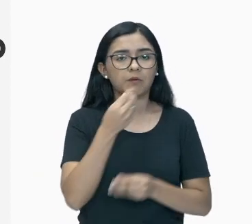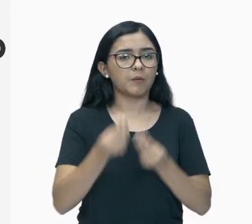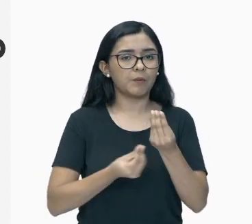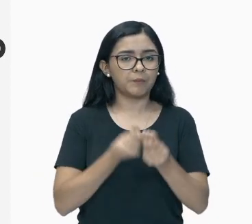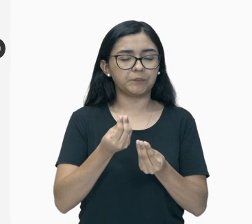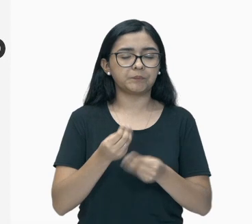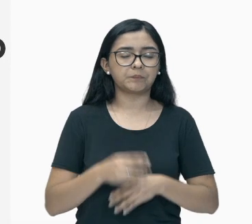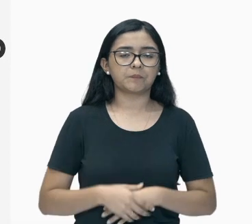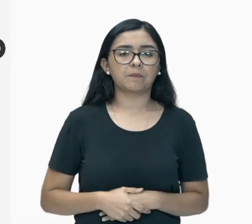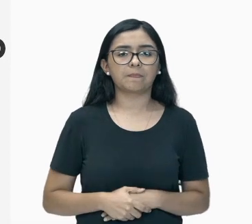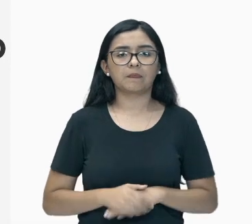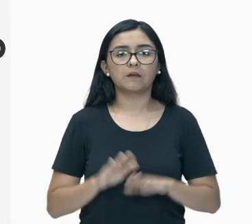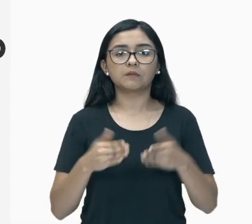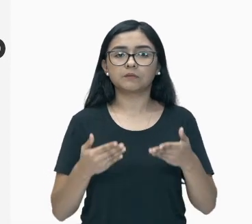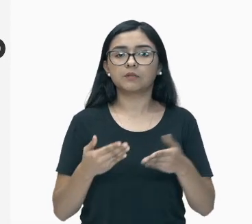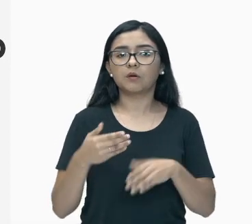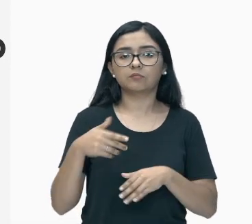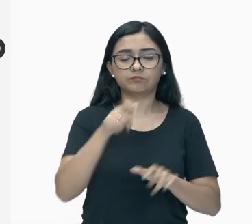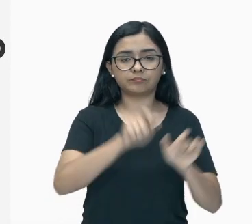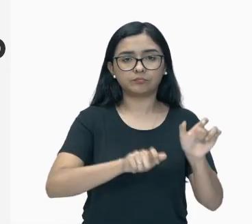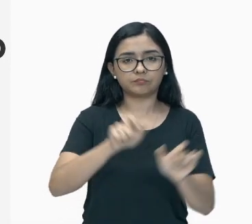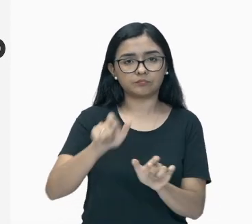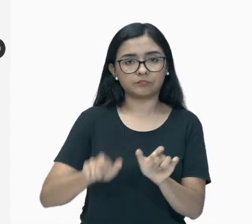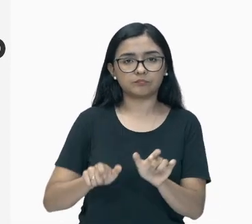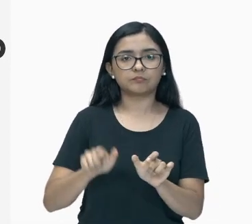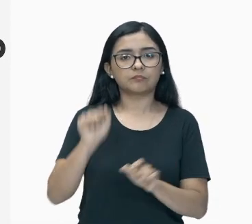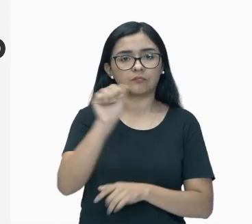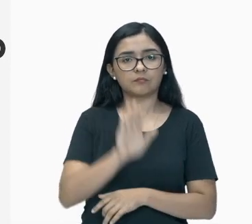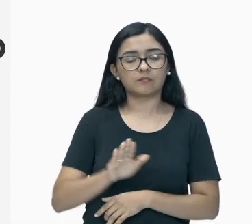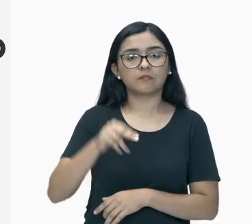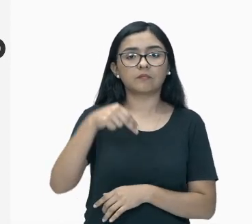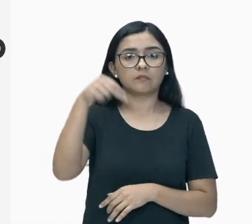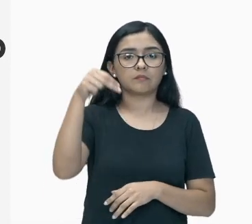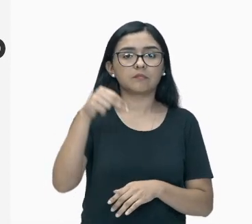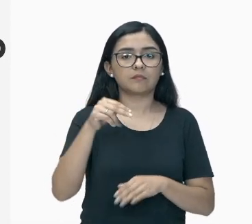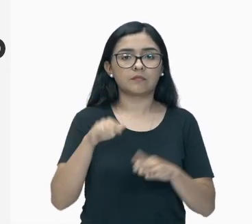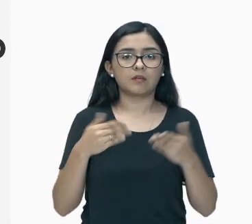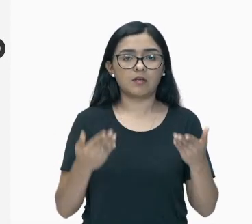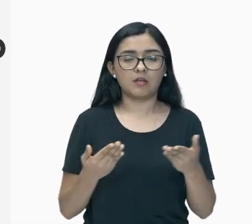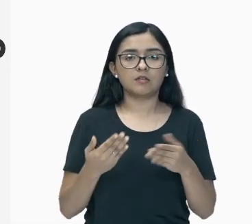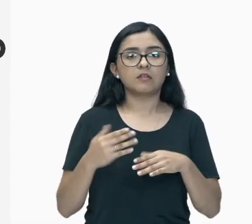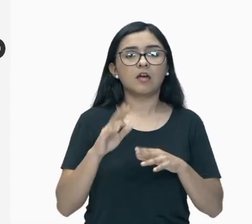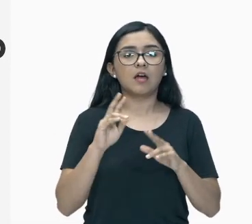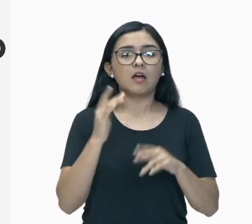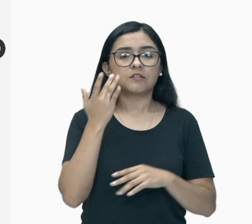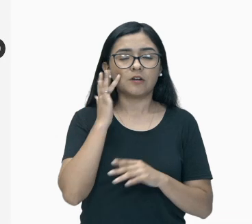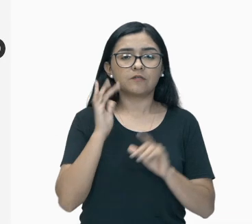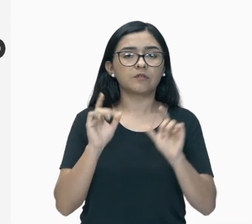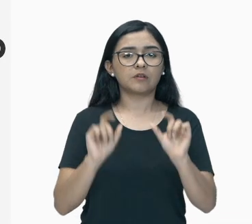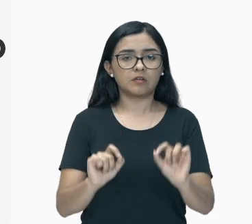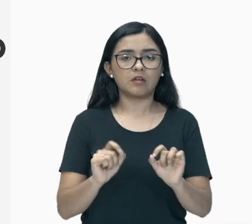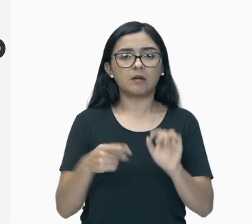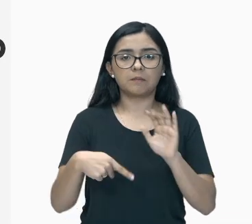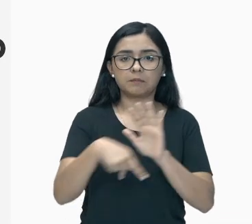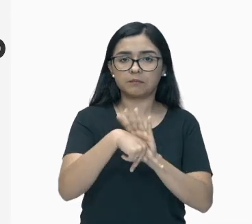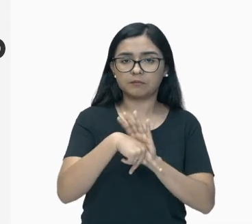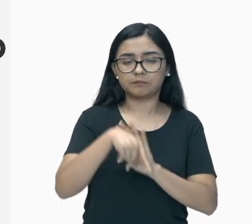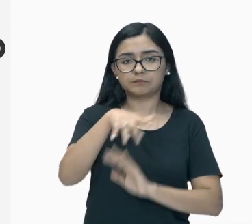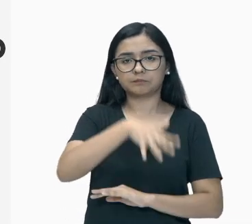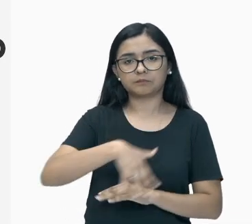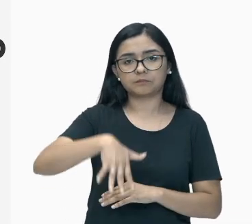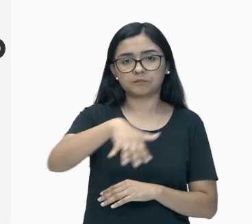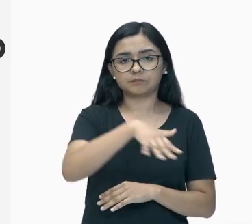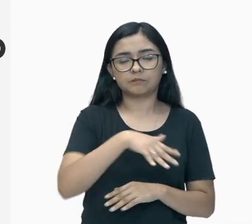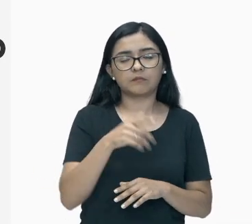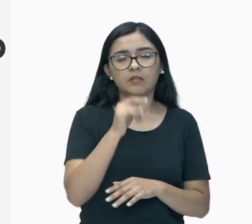os colonos norte-americanos aqui da América do Norte, eles se achavam ingleses, eles se achavam, simplesmente, eles tinham saído de lá por problemas,